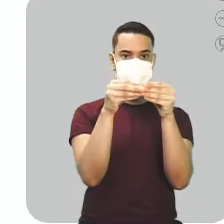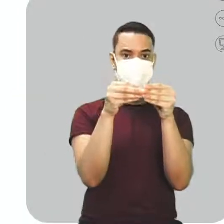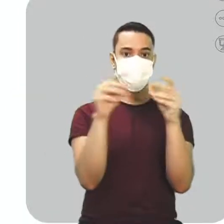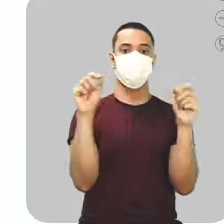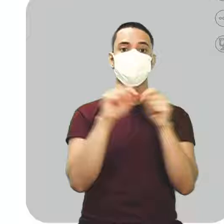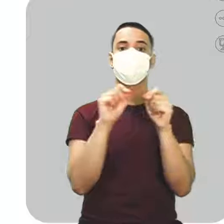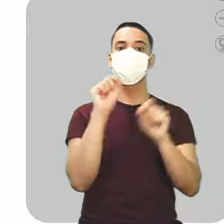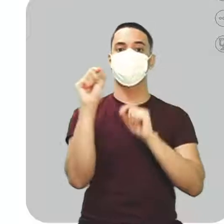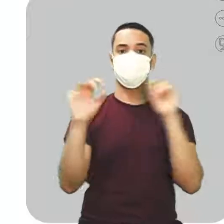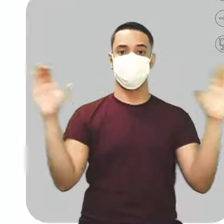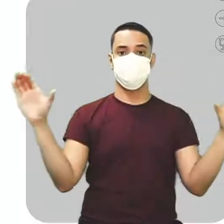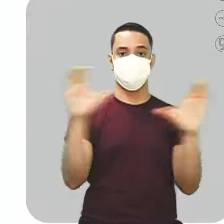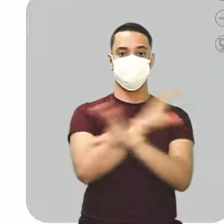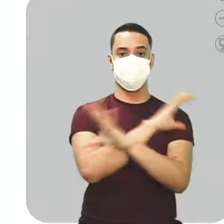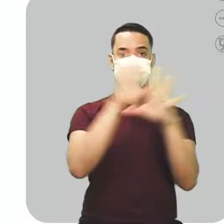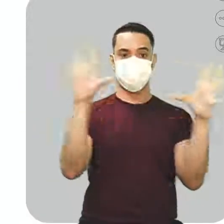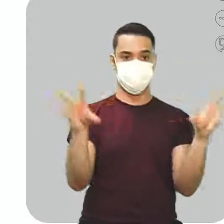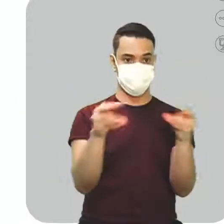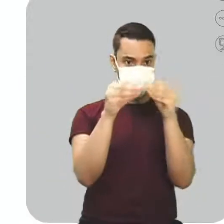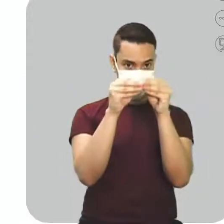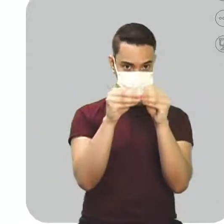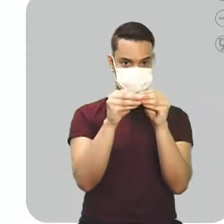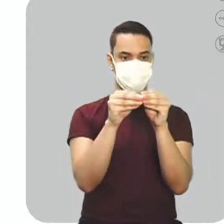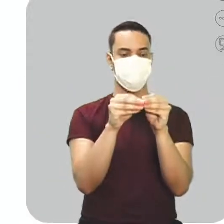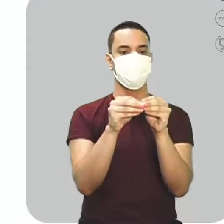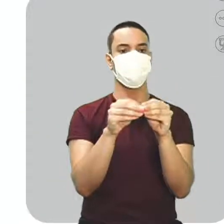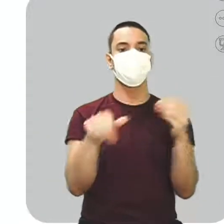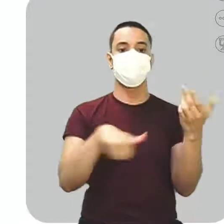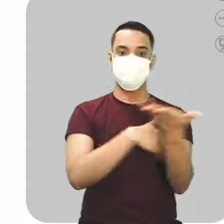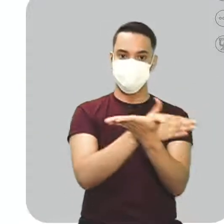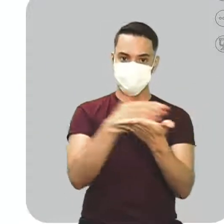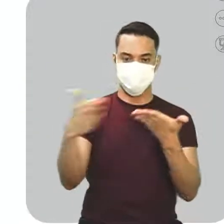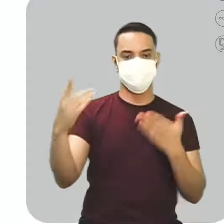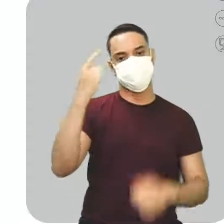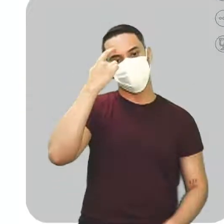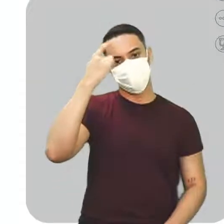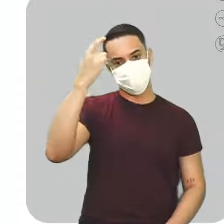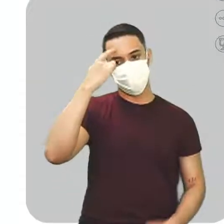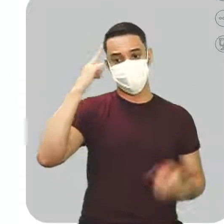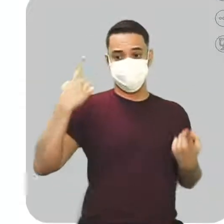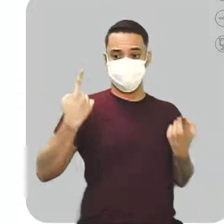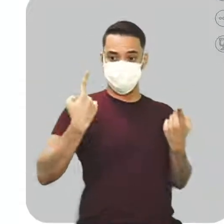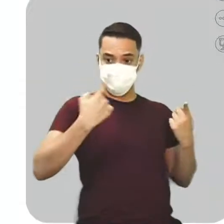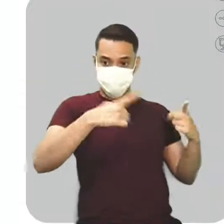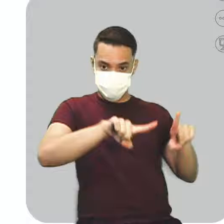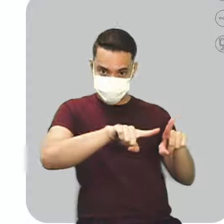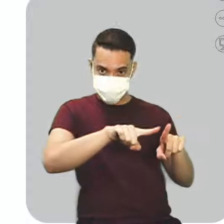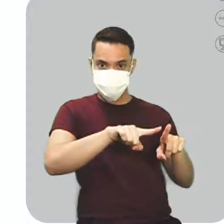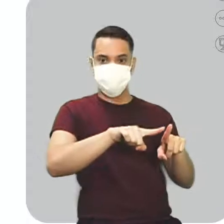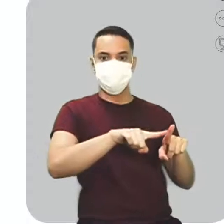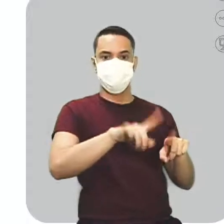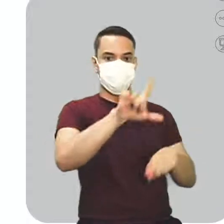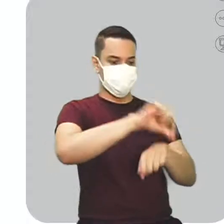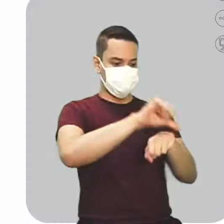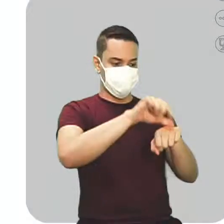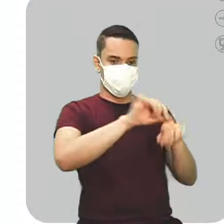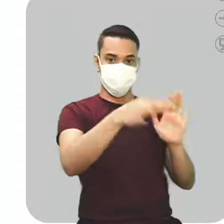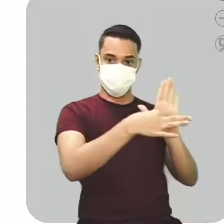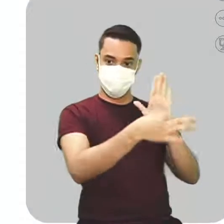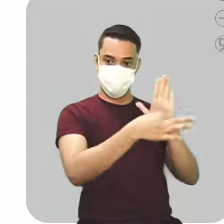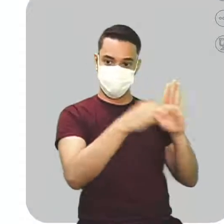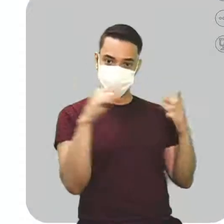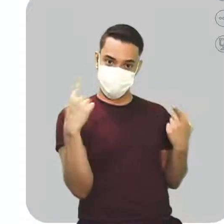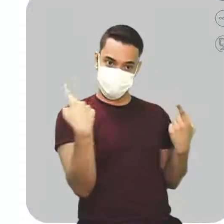Aqui na conclusão, né, que é a síntese, a partir das ideias contrárias, que é o contra-argumento,